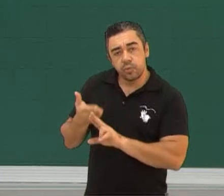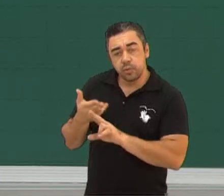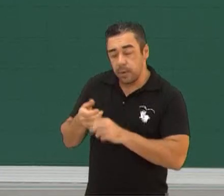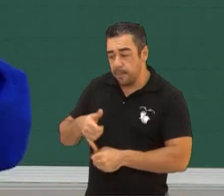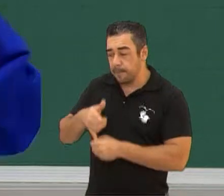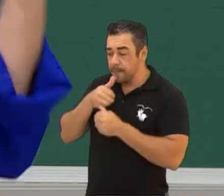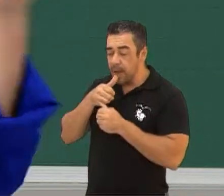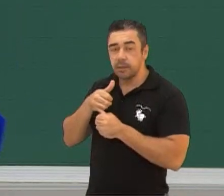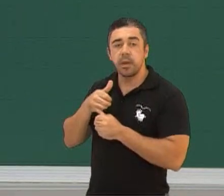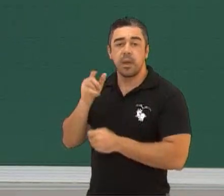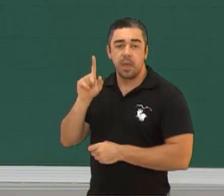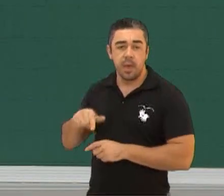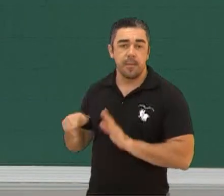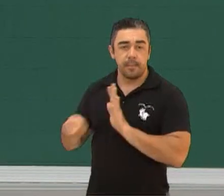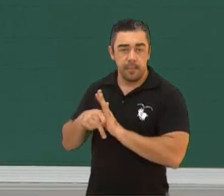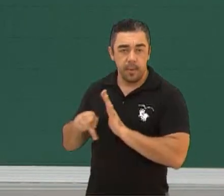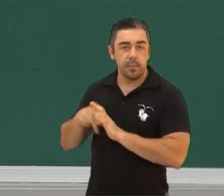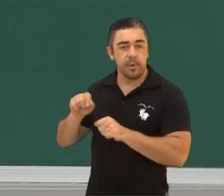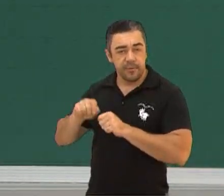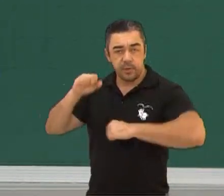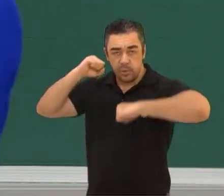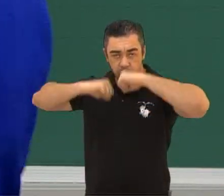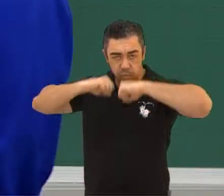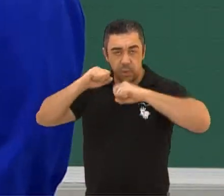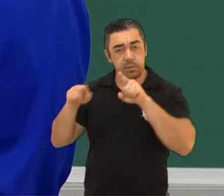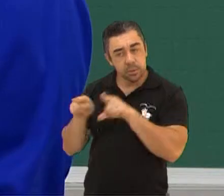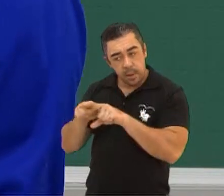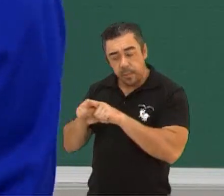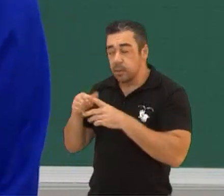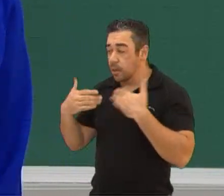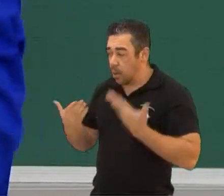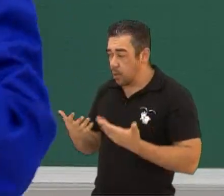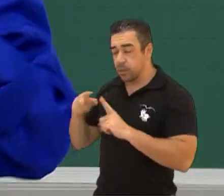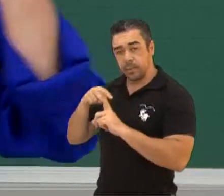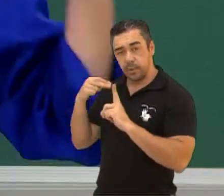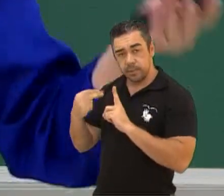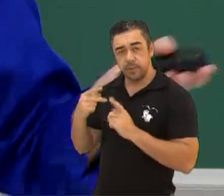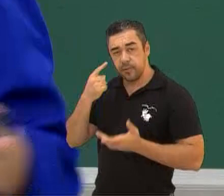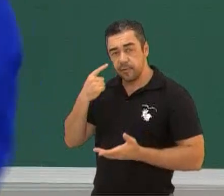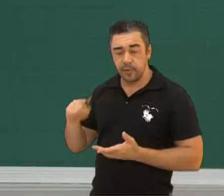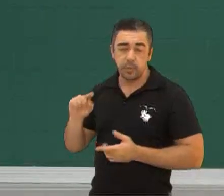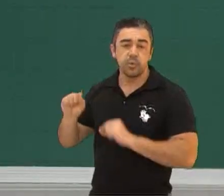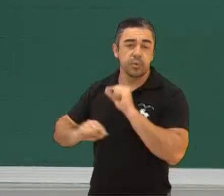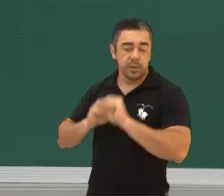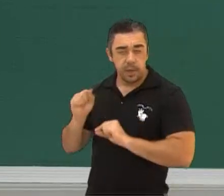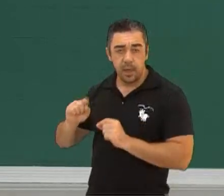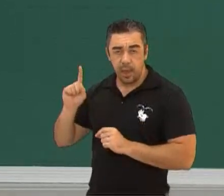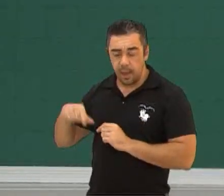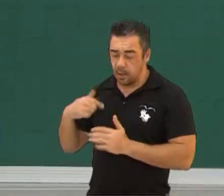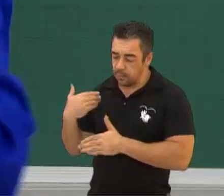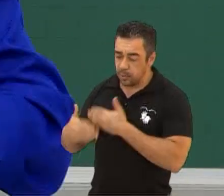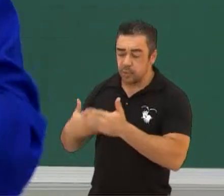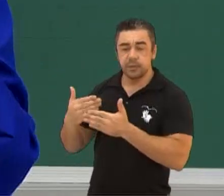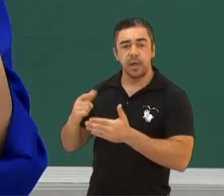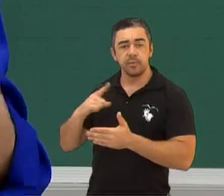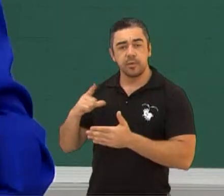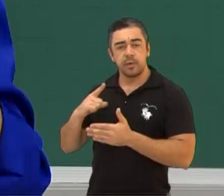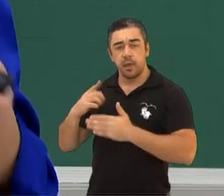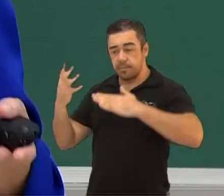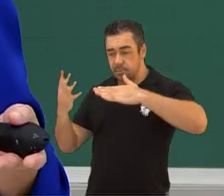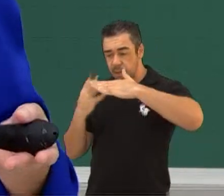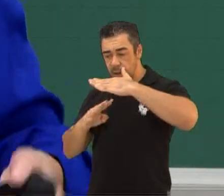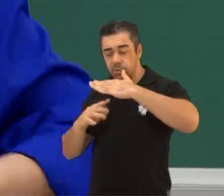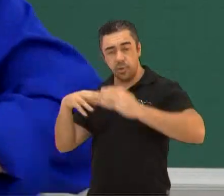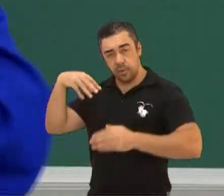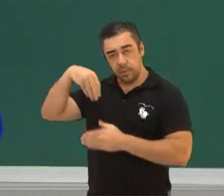mate para a industrialização também. Então, dentro dessa perspectiva, nós vamos ter a noção de que o processo migratório resultou